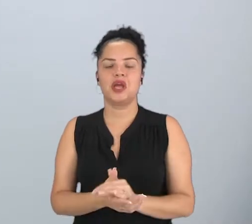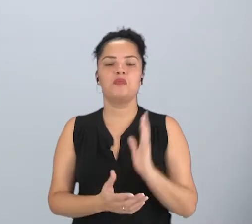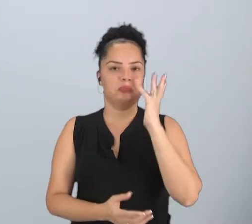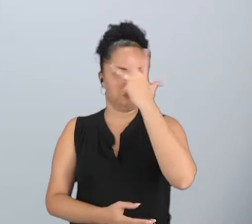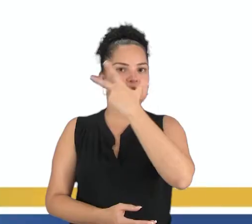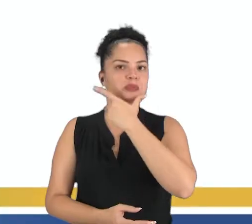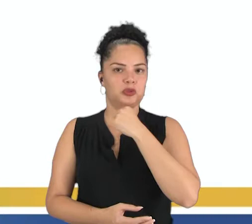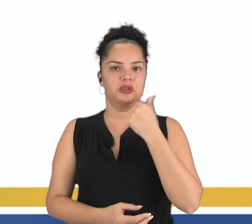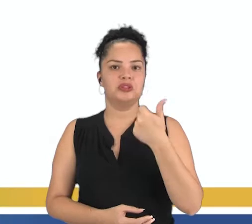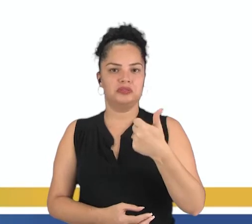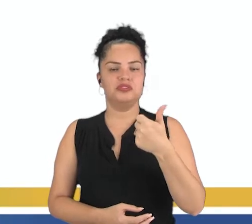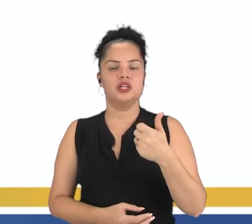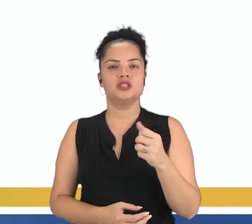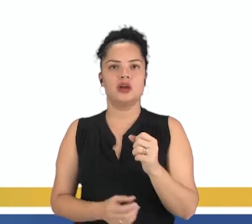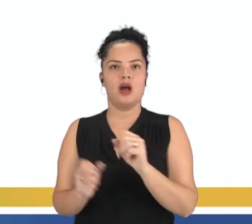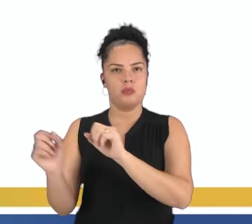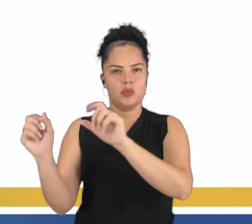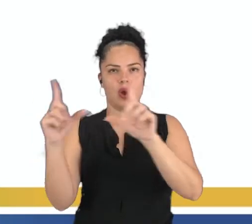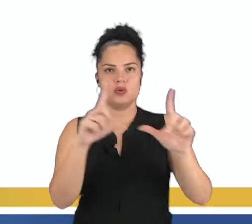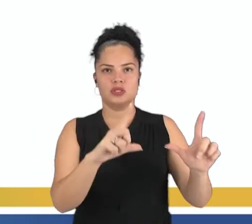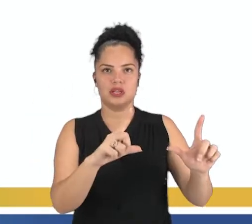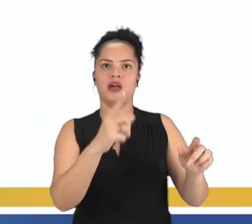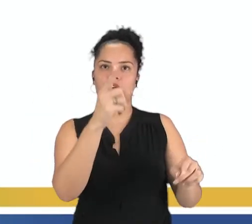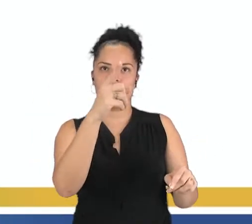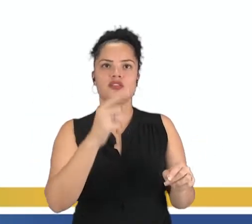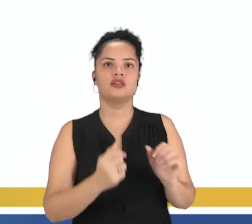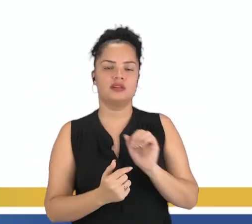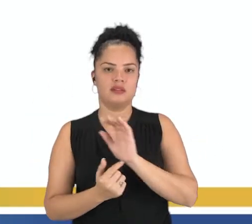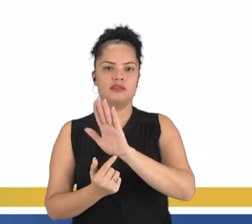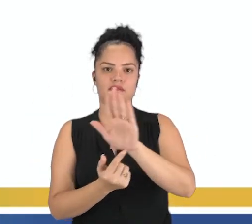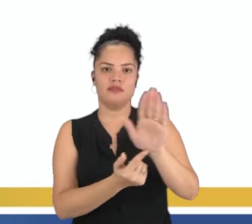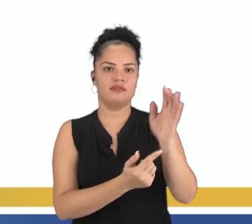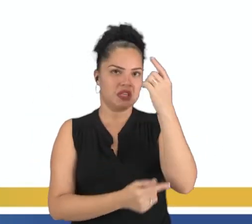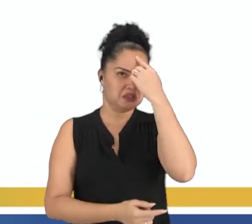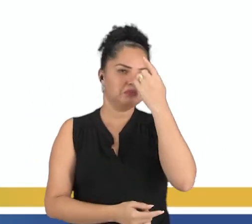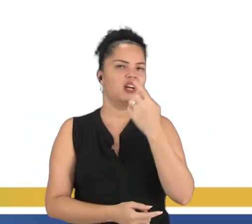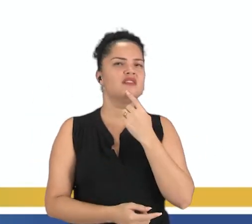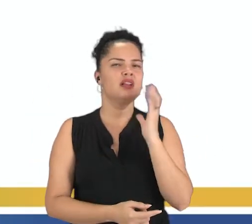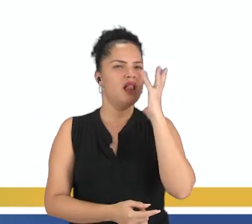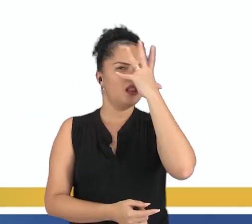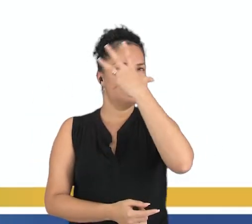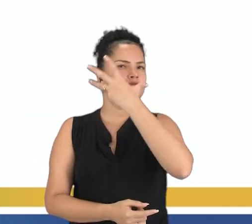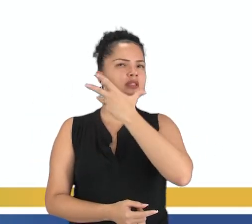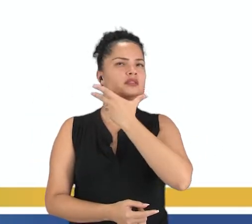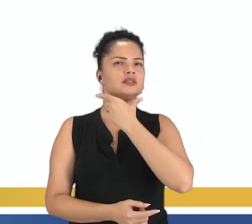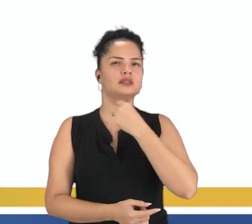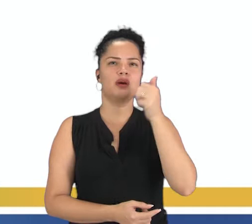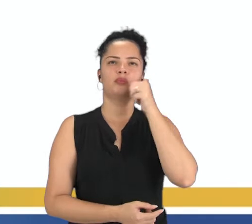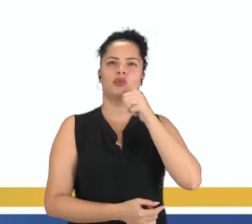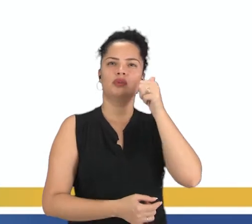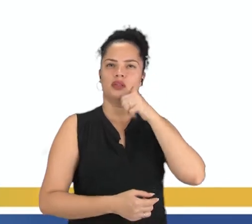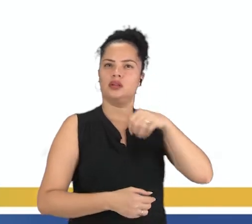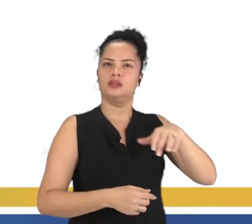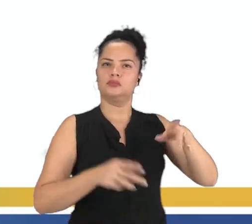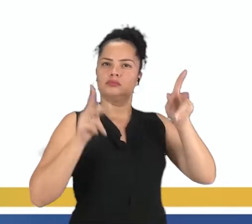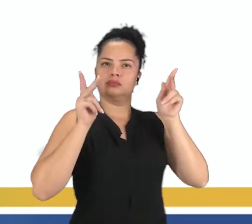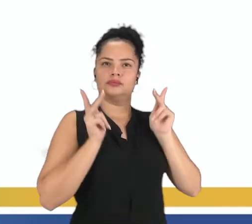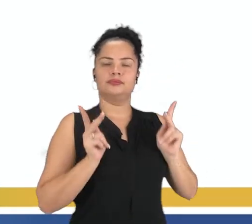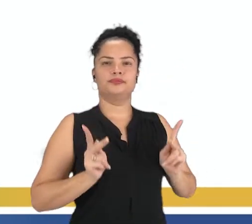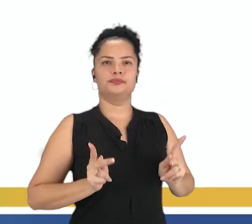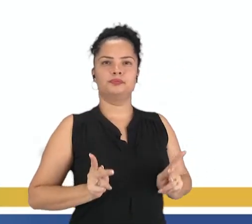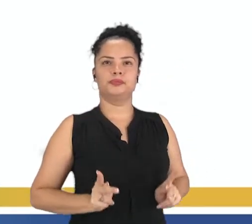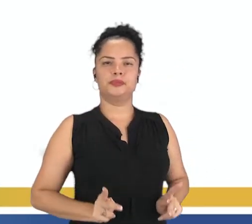temos aqui nesse slide uma imagem do Lago dos Cisnes, né? Olha a delicadeza dessa bailarina, a postura